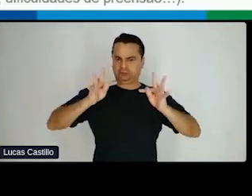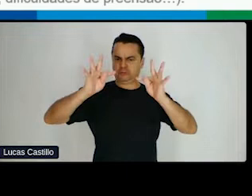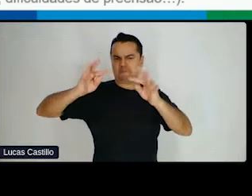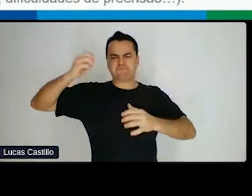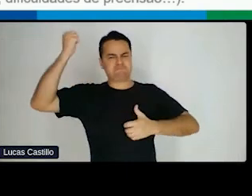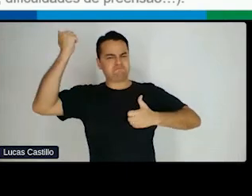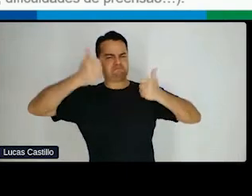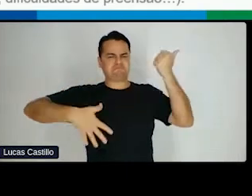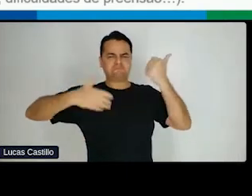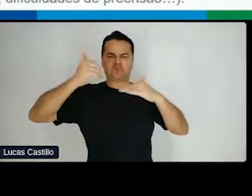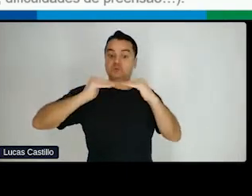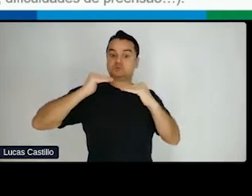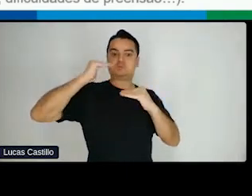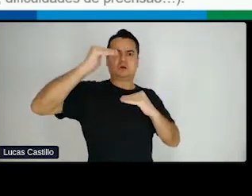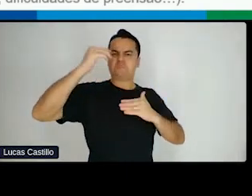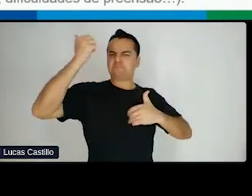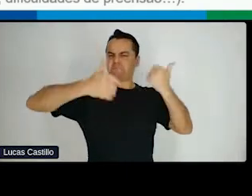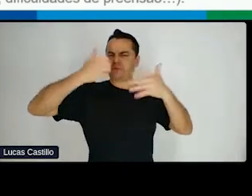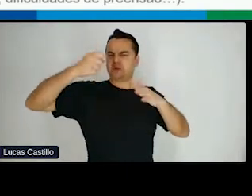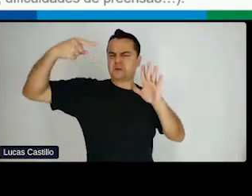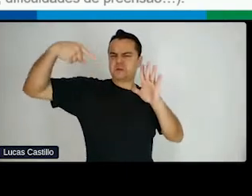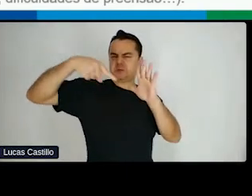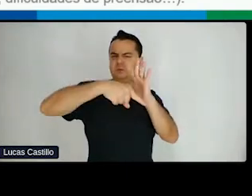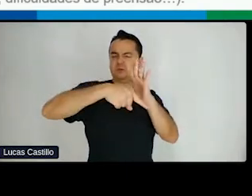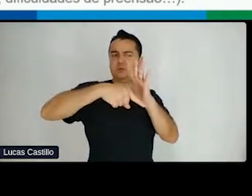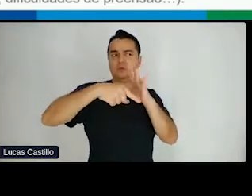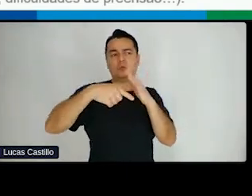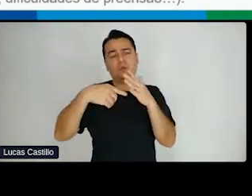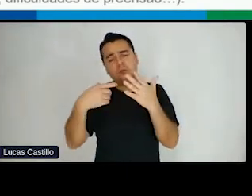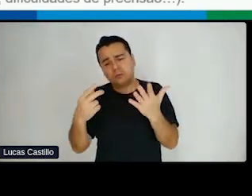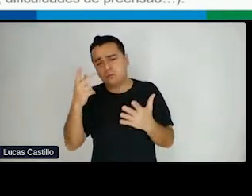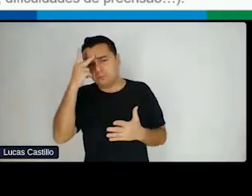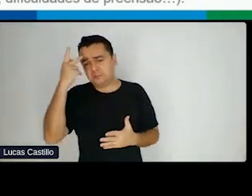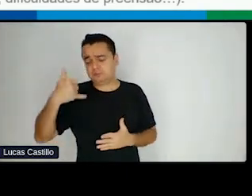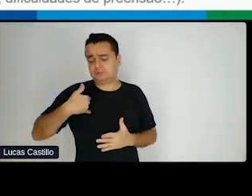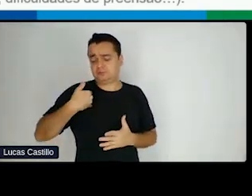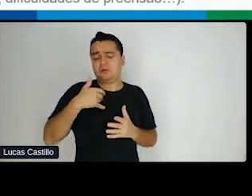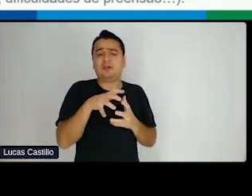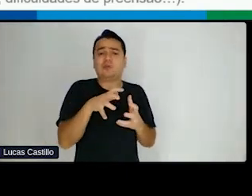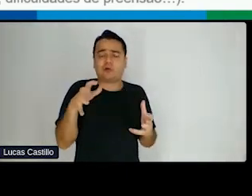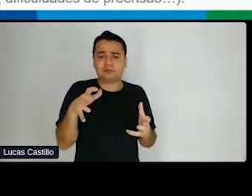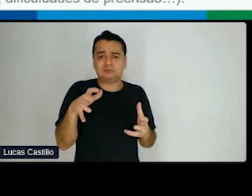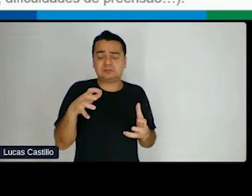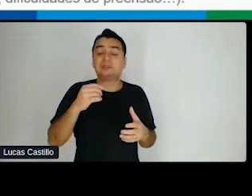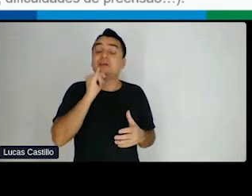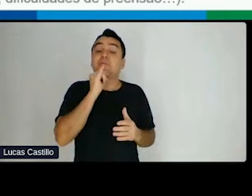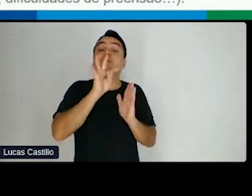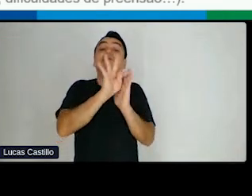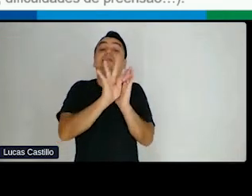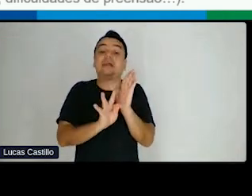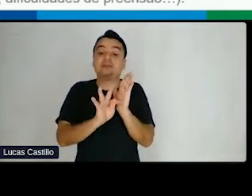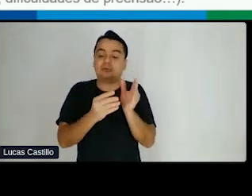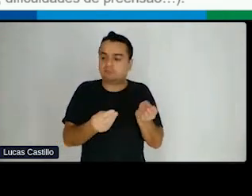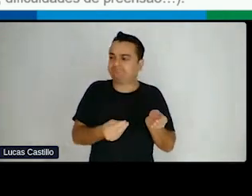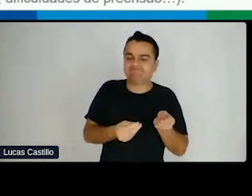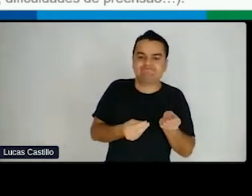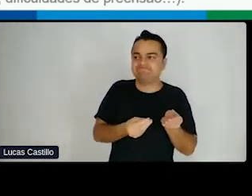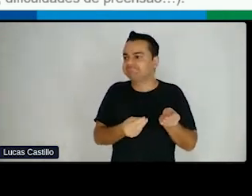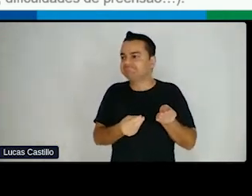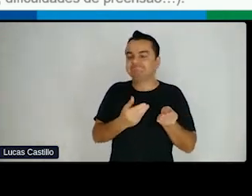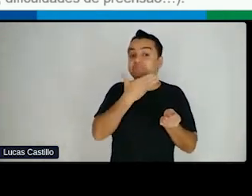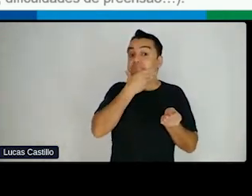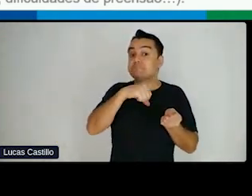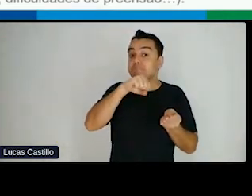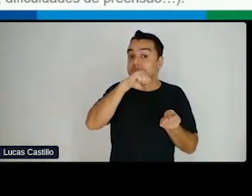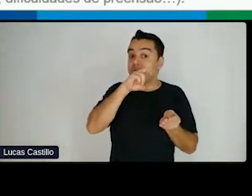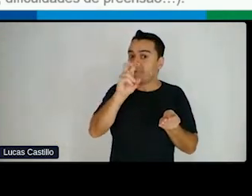né? Ou até mesmo para um idoso, né? Será que se eu der esse texto para o meu pai, para minha avó, ele vai